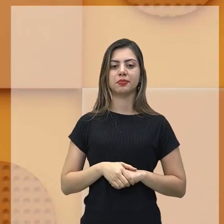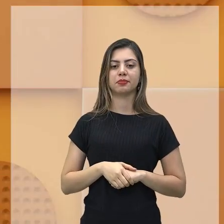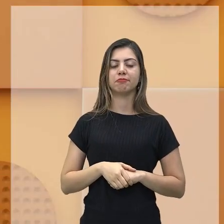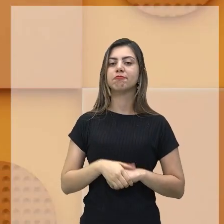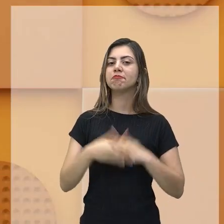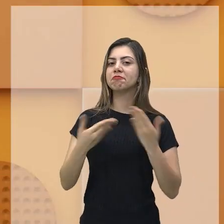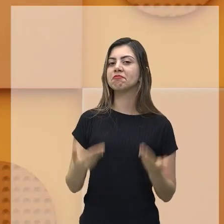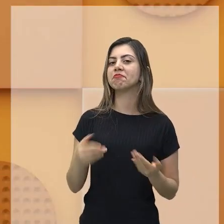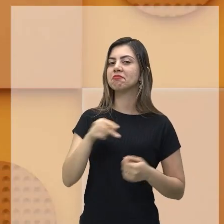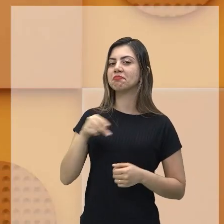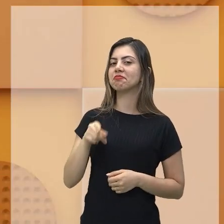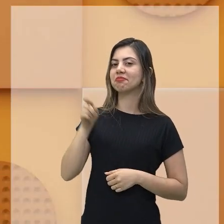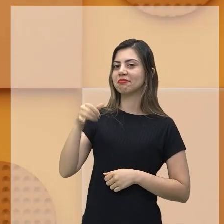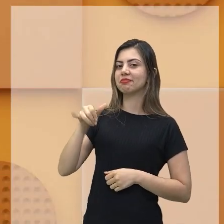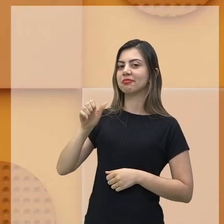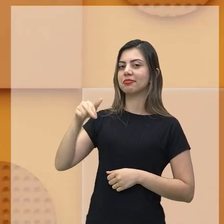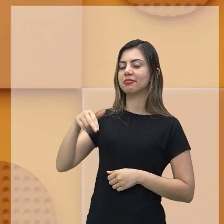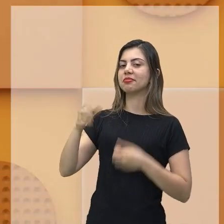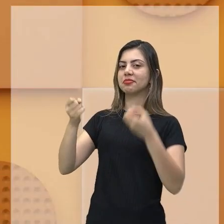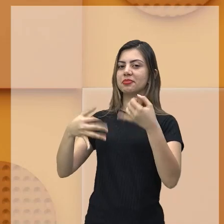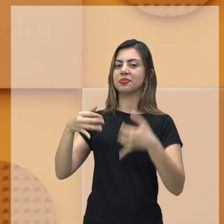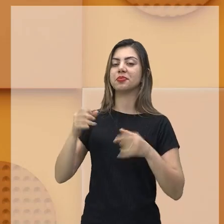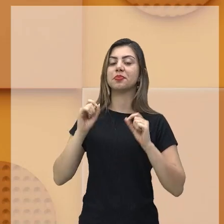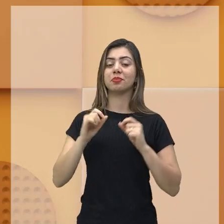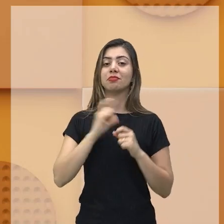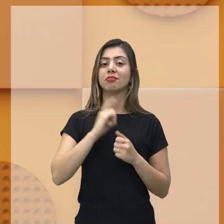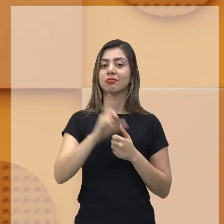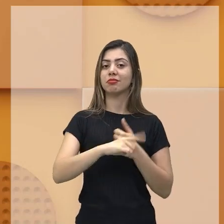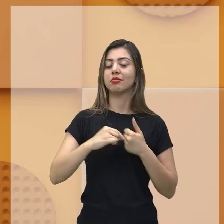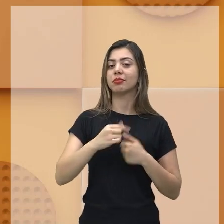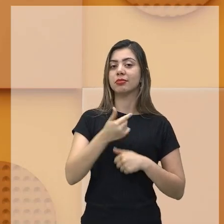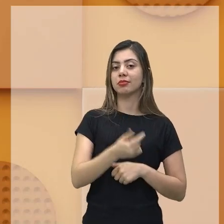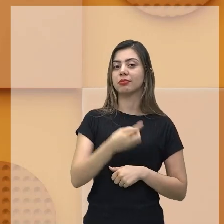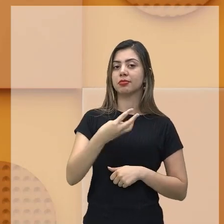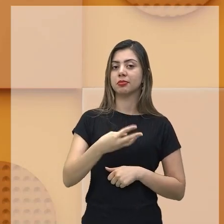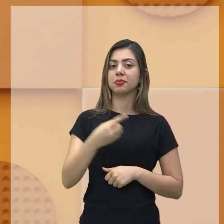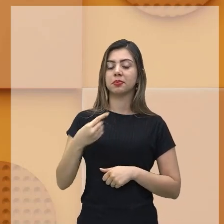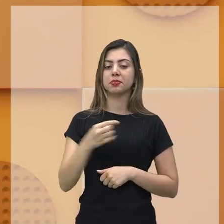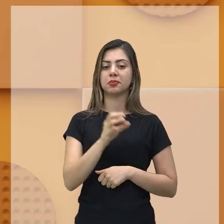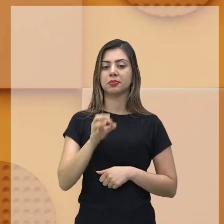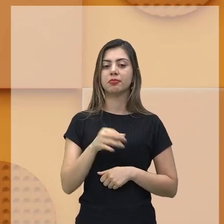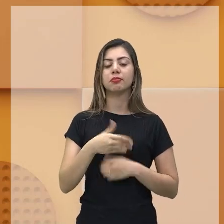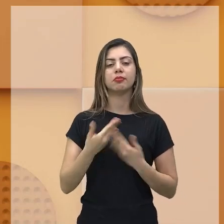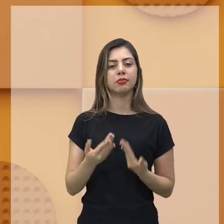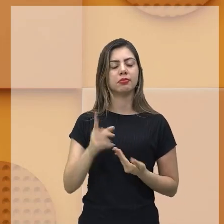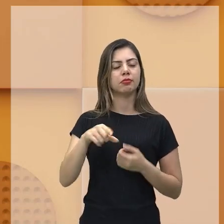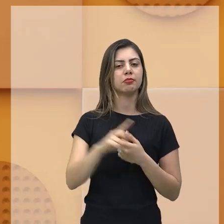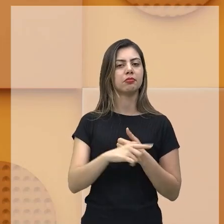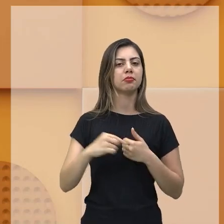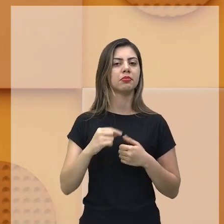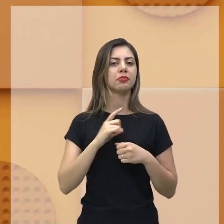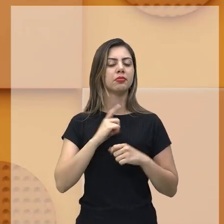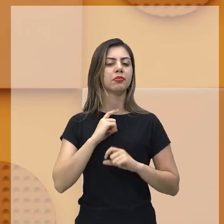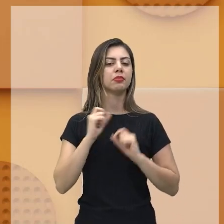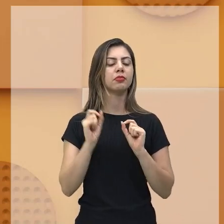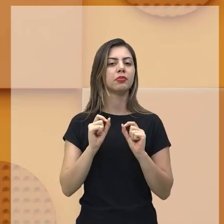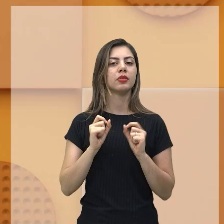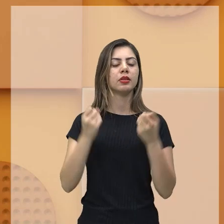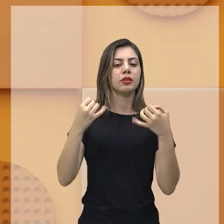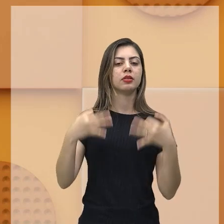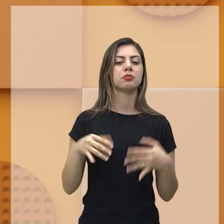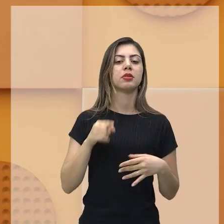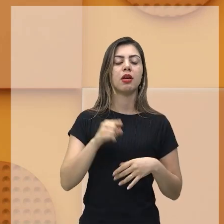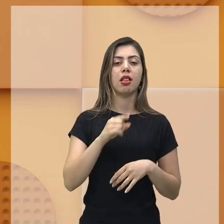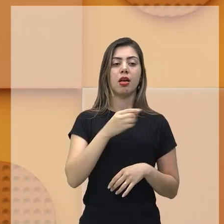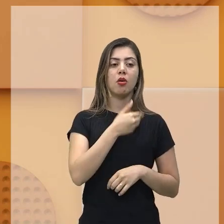Então, o professor Ian trouxe para a gente aqui o artigo 231. Tome nota, o artigo que garante basicamente que a União